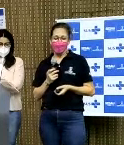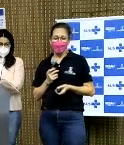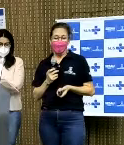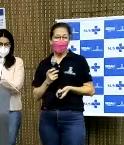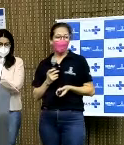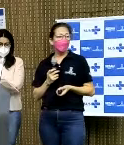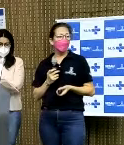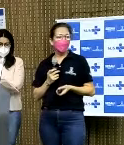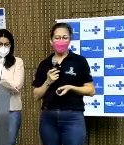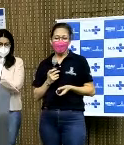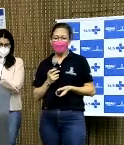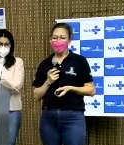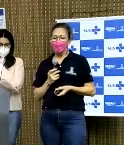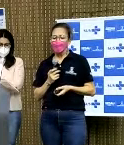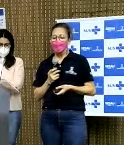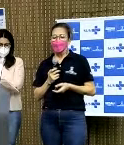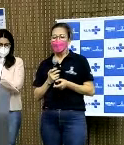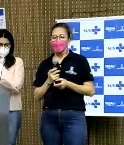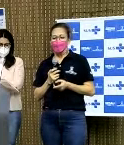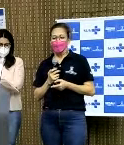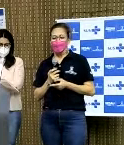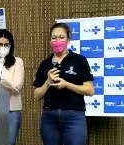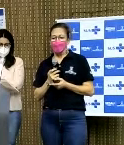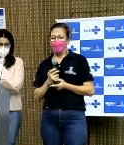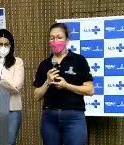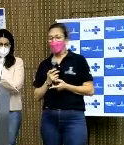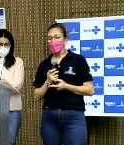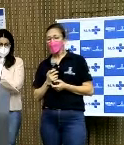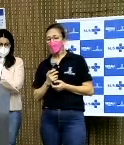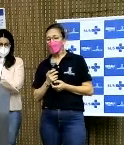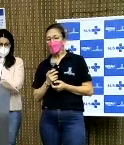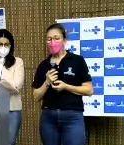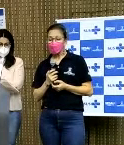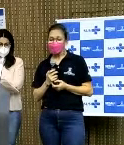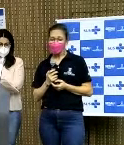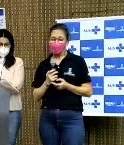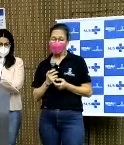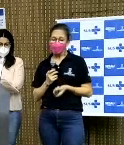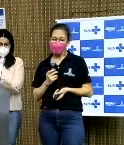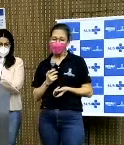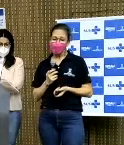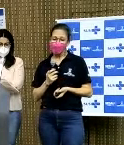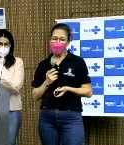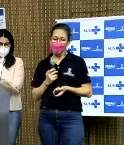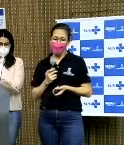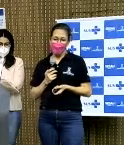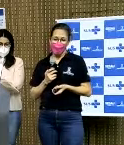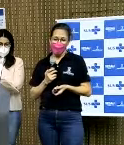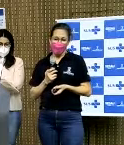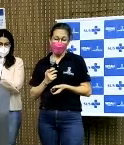faz, que é a auriculoterapia. Né? Agora, no primeiro semestre de